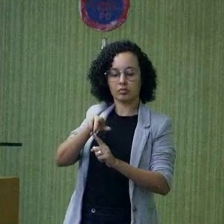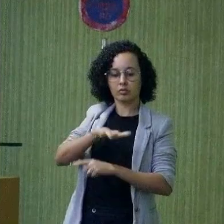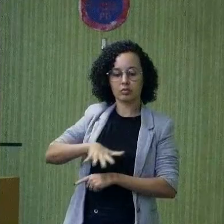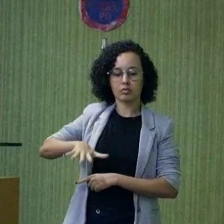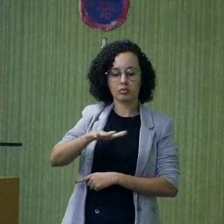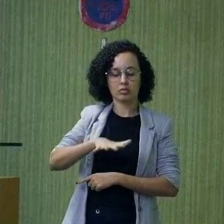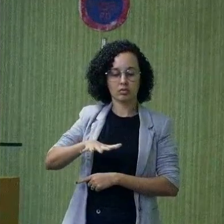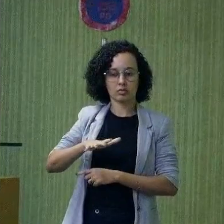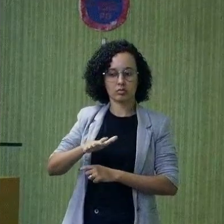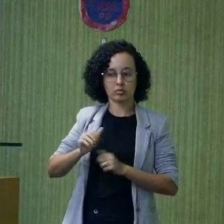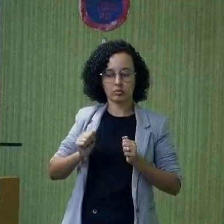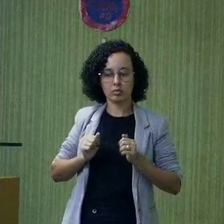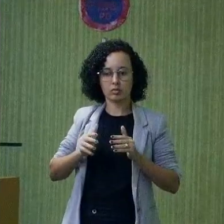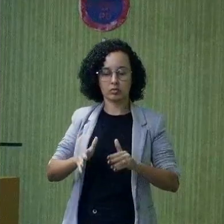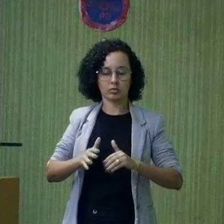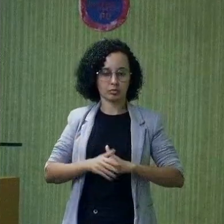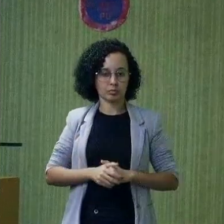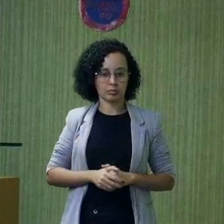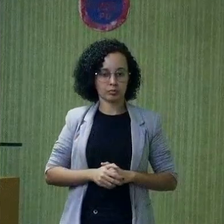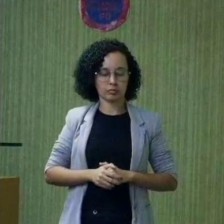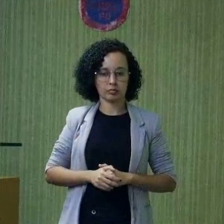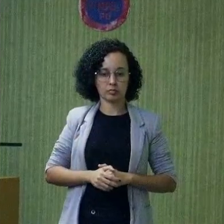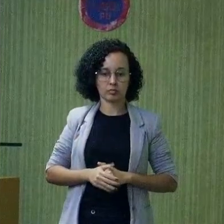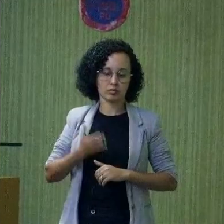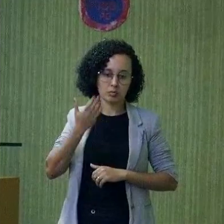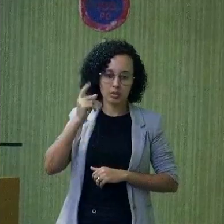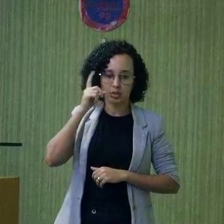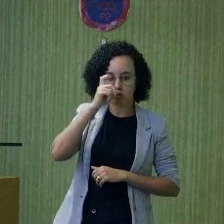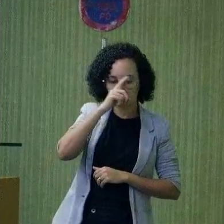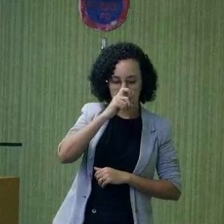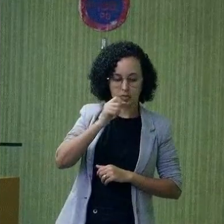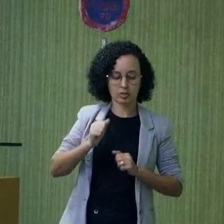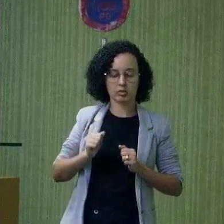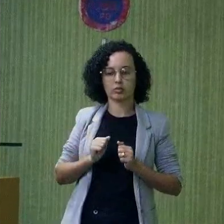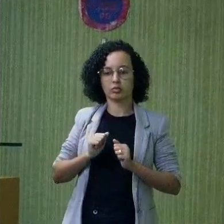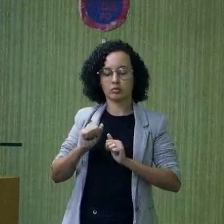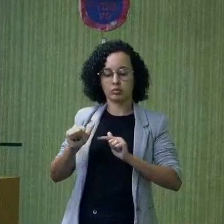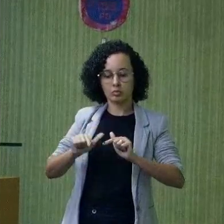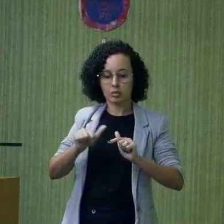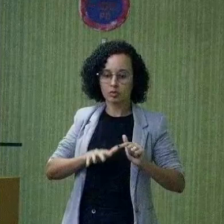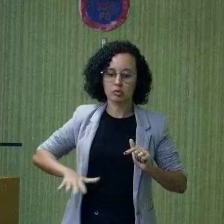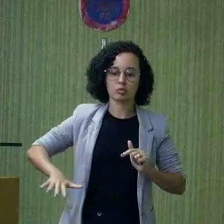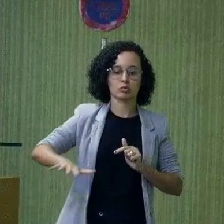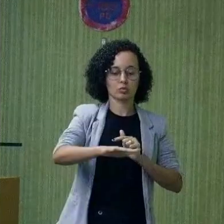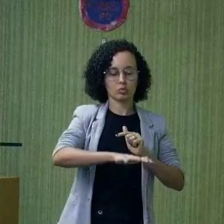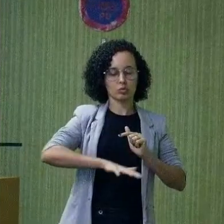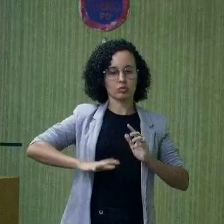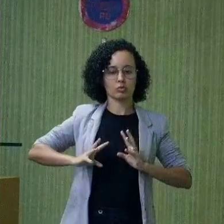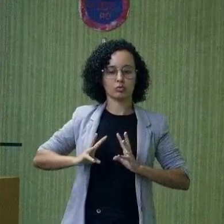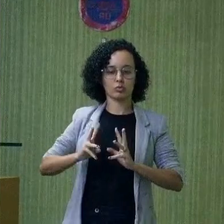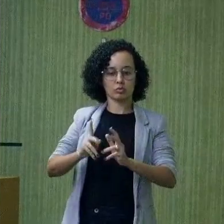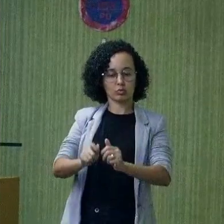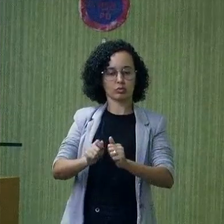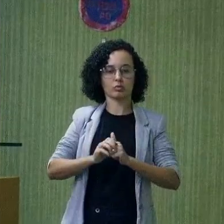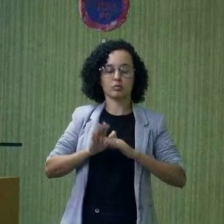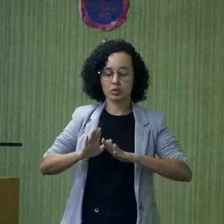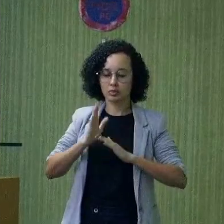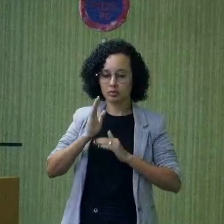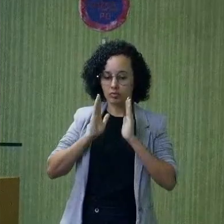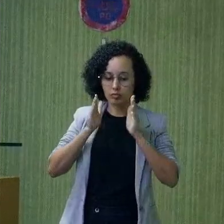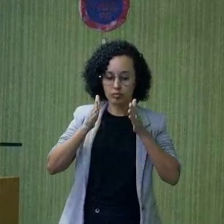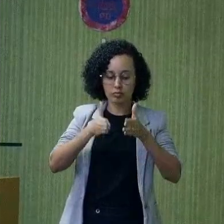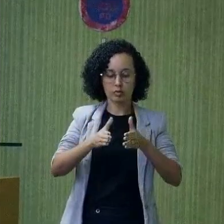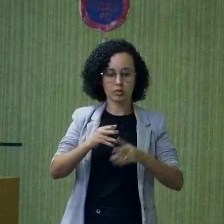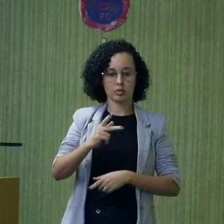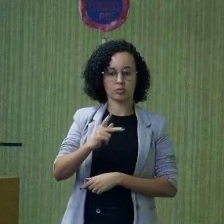atuação nós sabemos que é difícil você atuar em tudo ao mesmo tempo mas em que que a gente vai focar no no PJ não